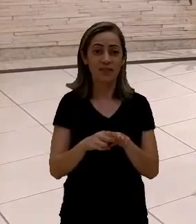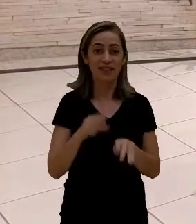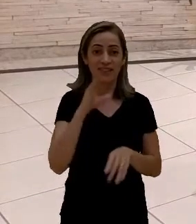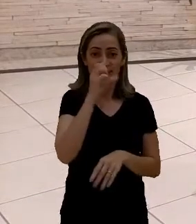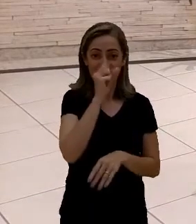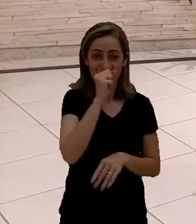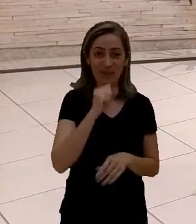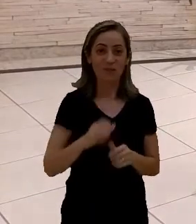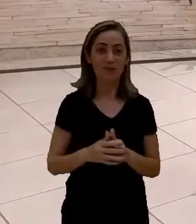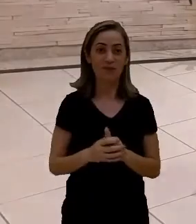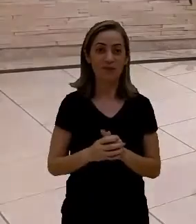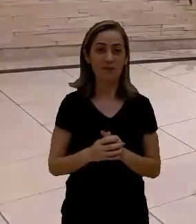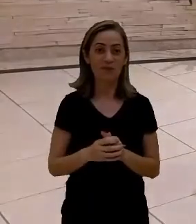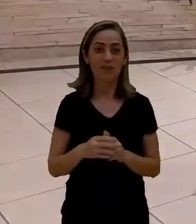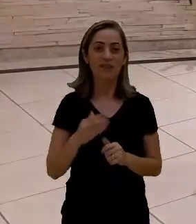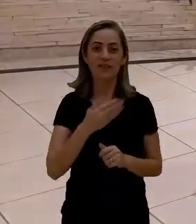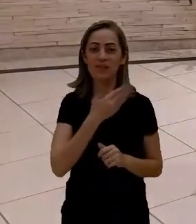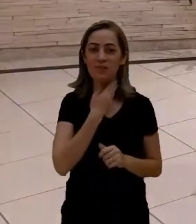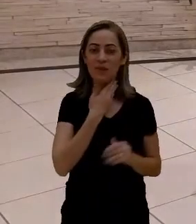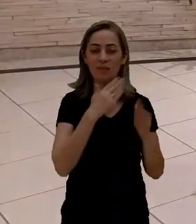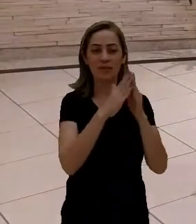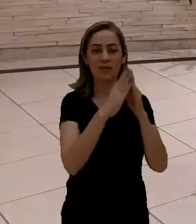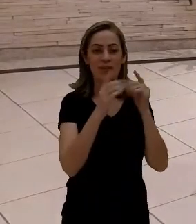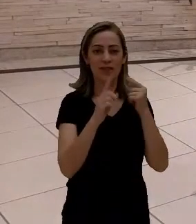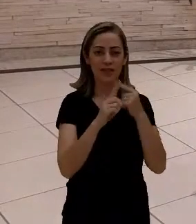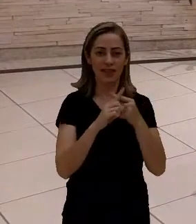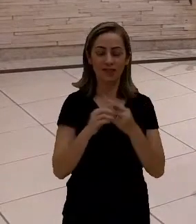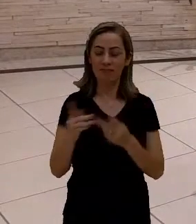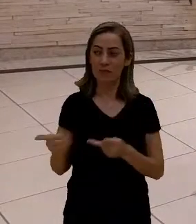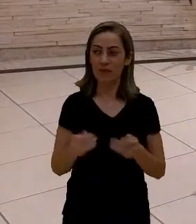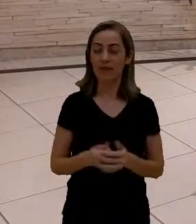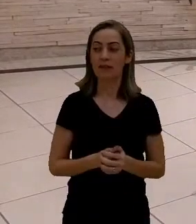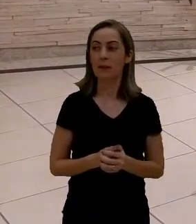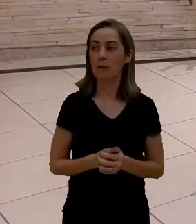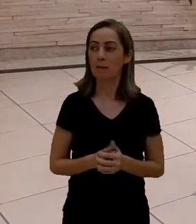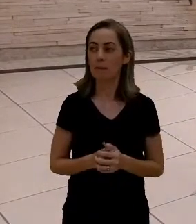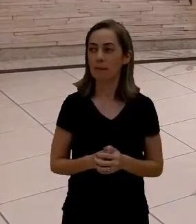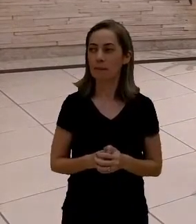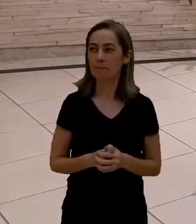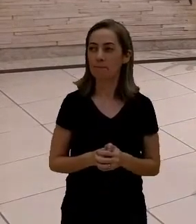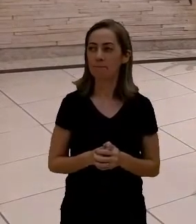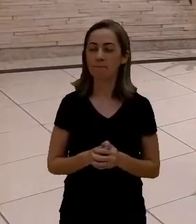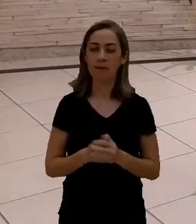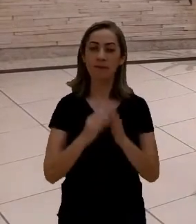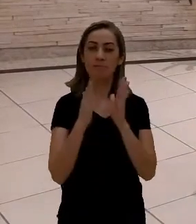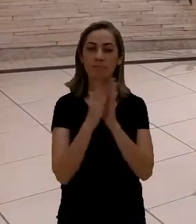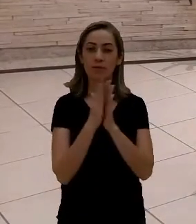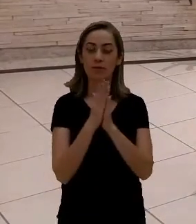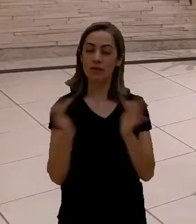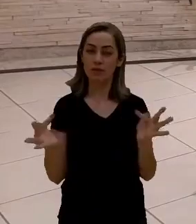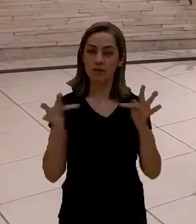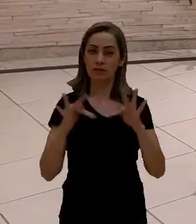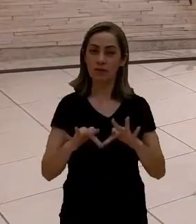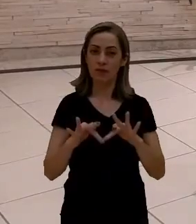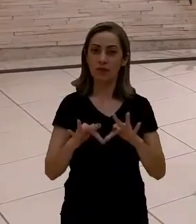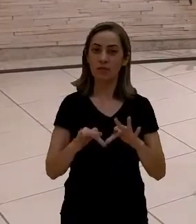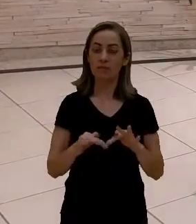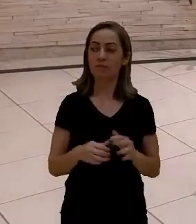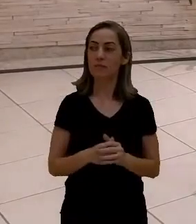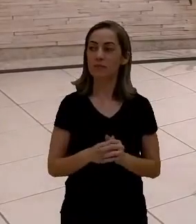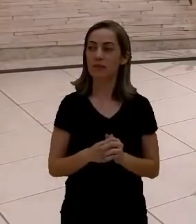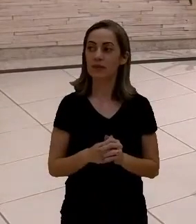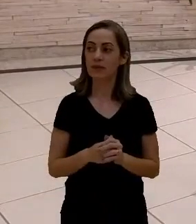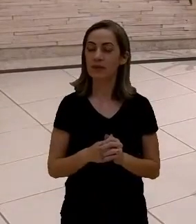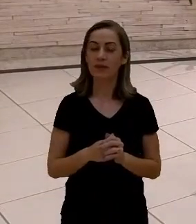19 horas agora Dion eu convido você ficar de pé junto comigo e fazer uma oração final aqui pra gente concluir o nosso